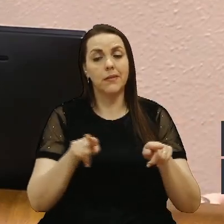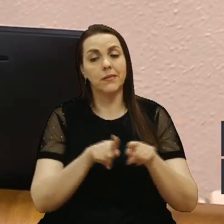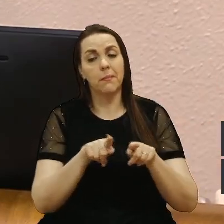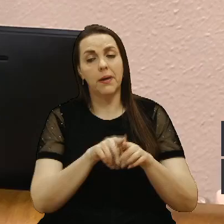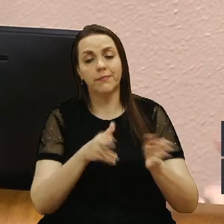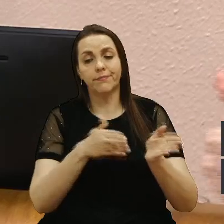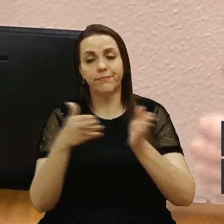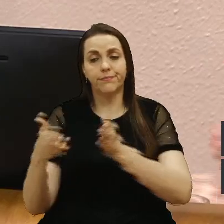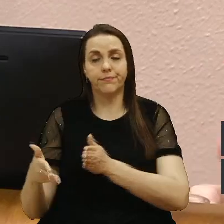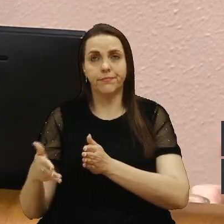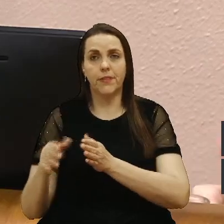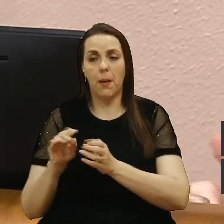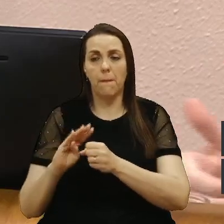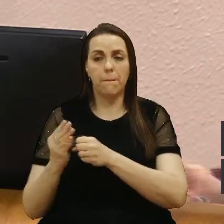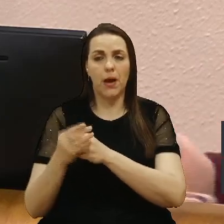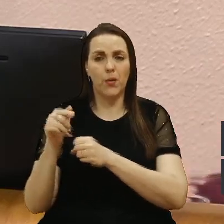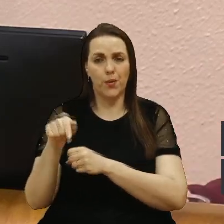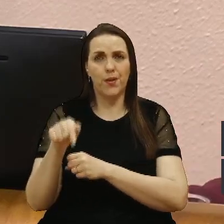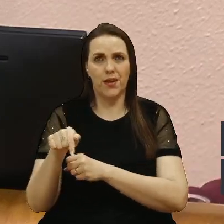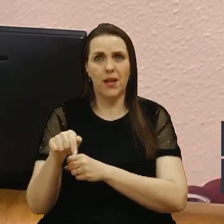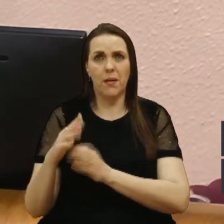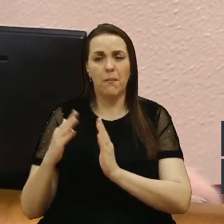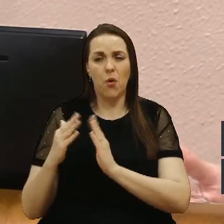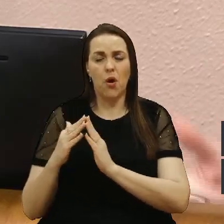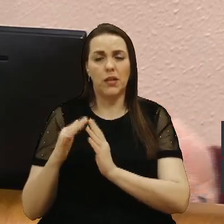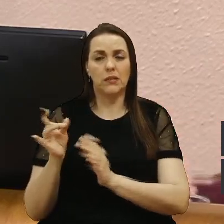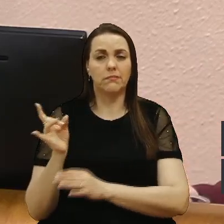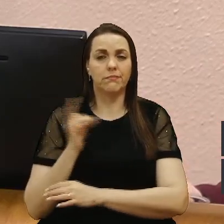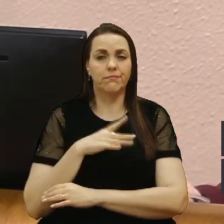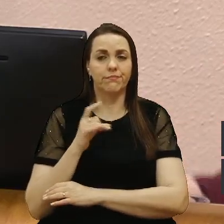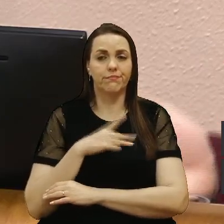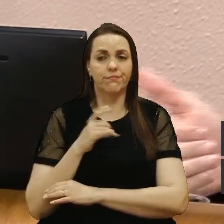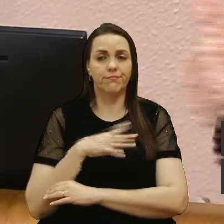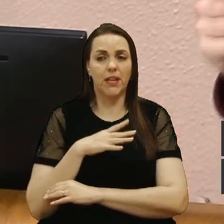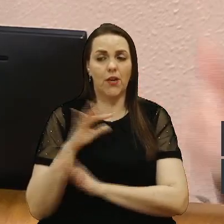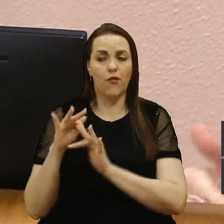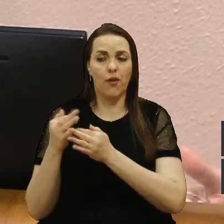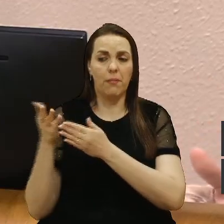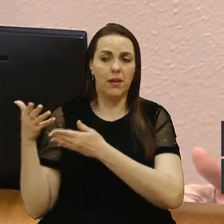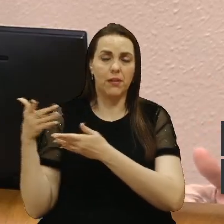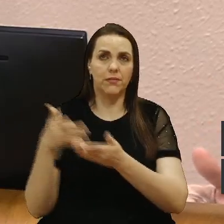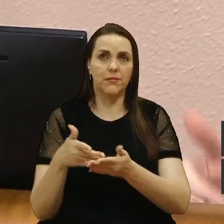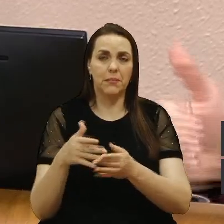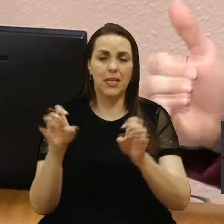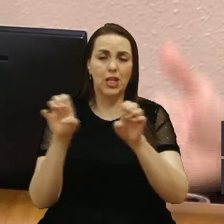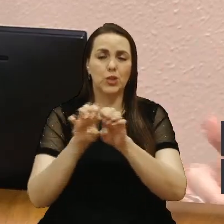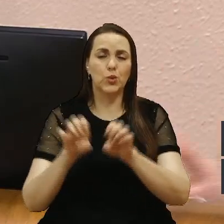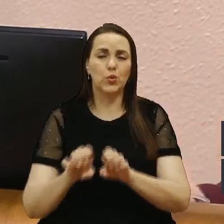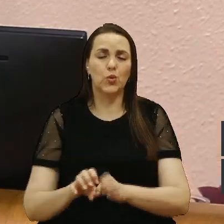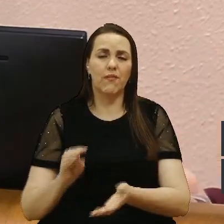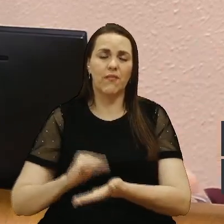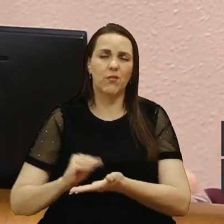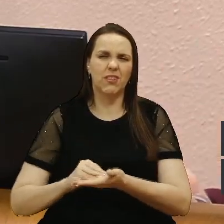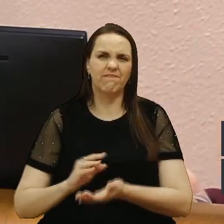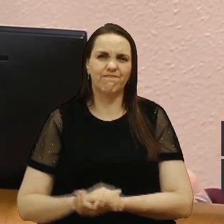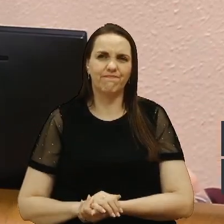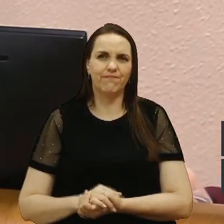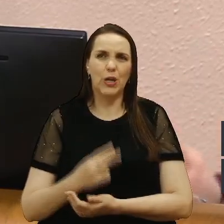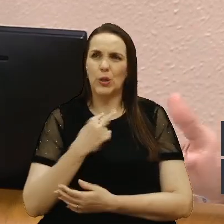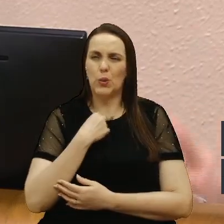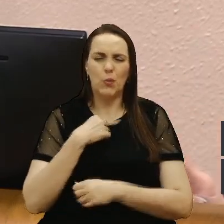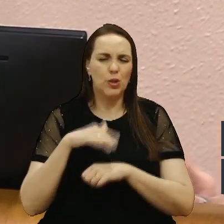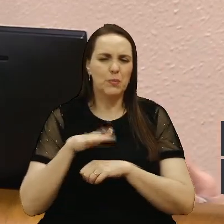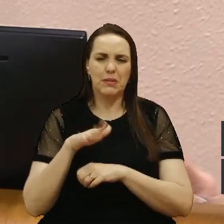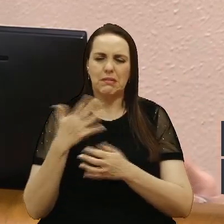uma parte do campus, os moradores que estão lá com receio, né, da ida dessas famílias por conta da infraestrutura. Nós não podemos mais